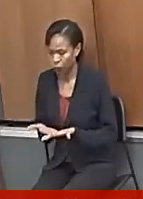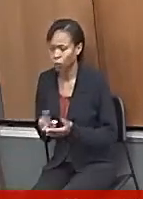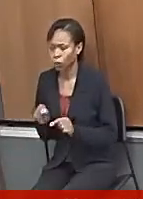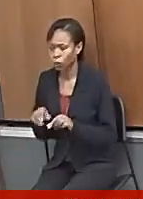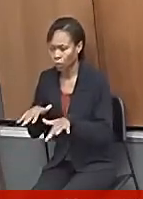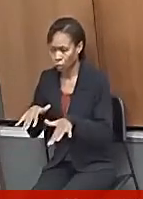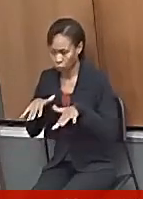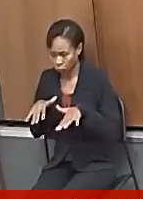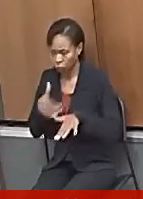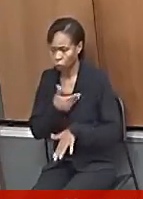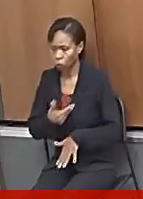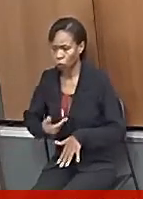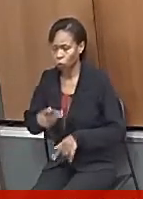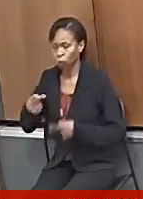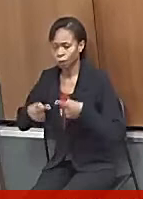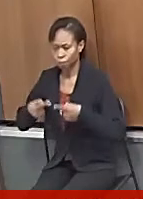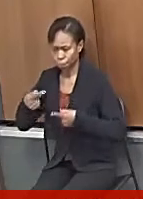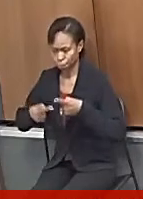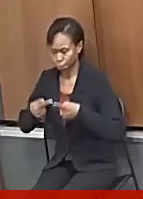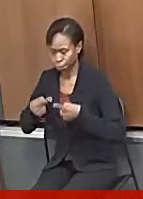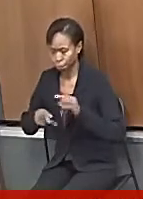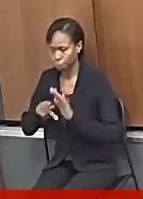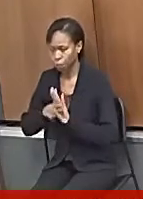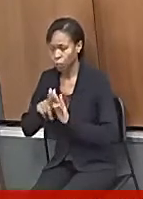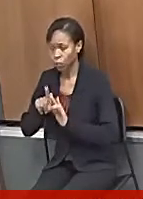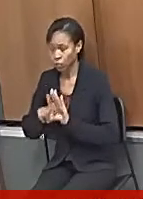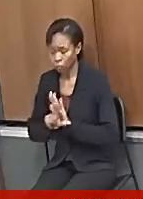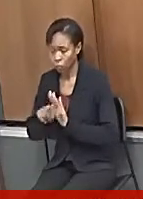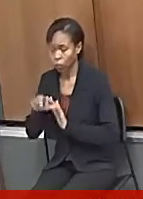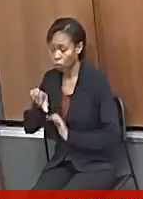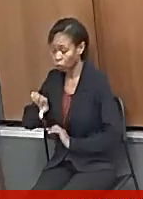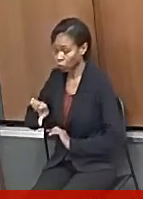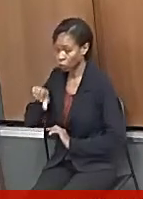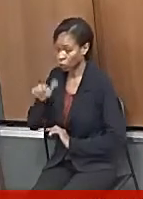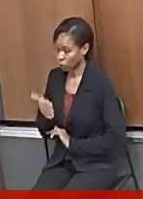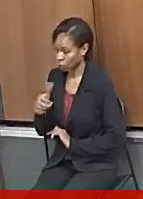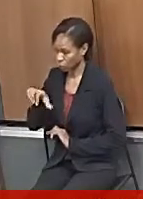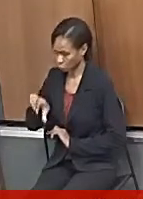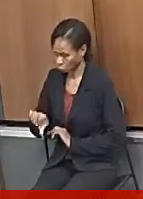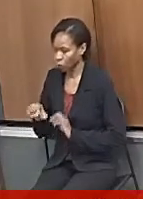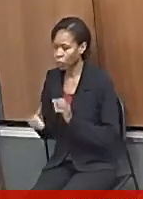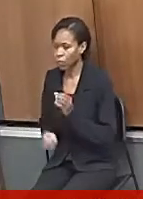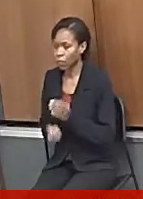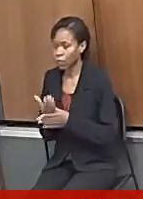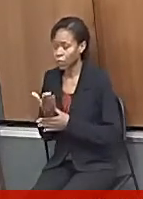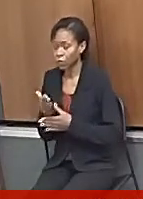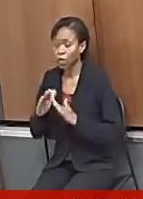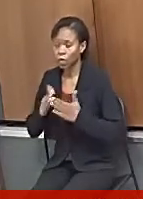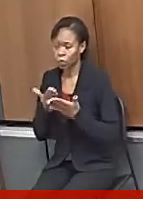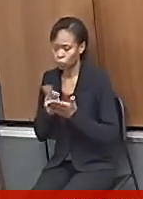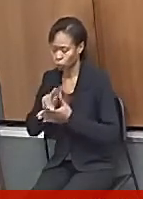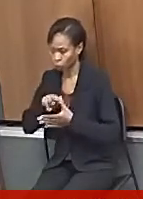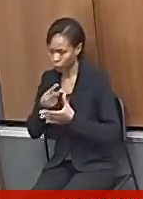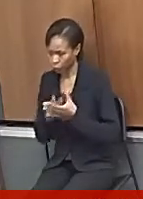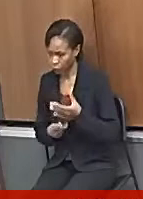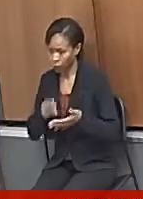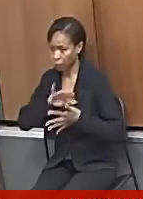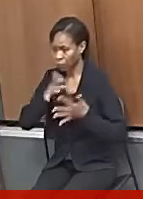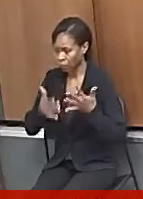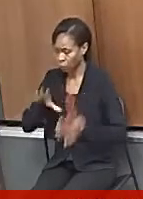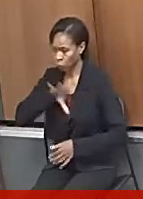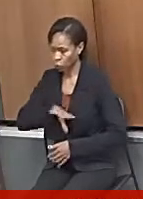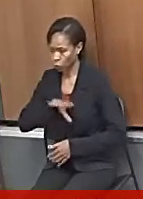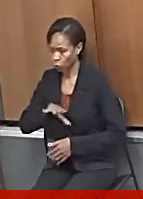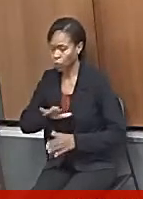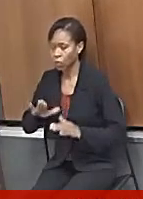para debater banda delay 909 2019 que cria a escola bilíngüe 100 libras e português na rede pública estadual